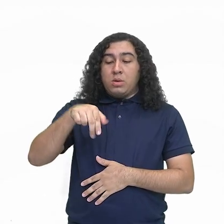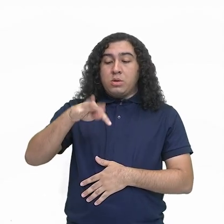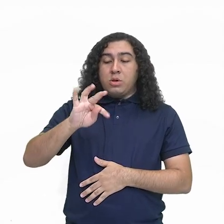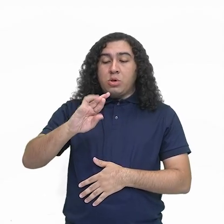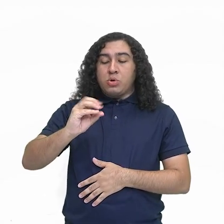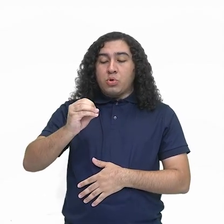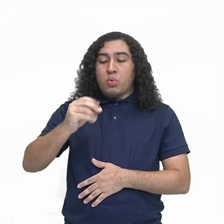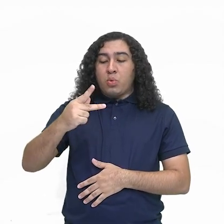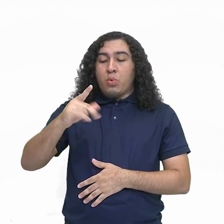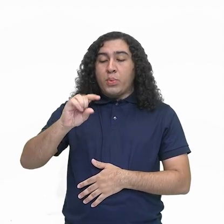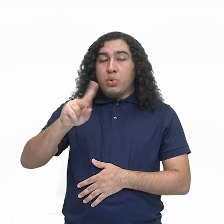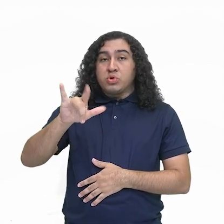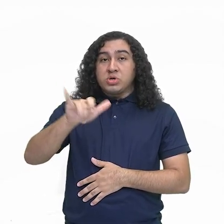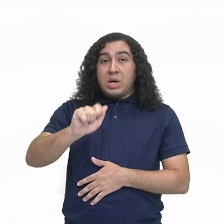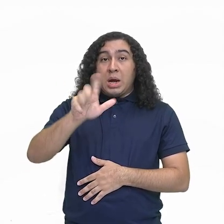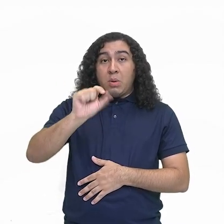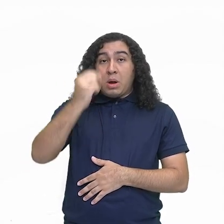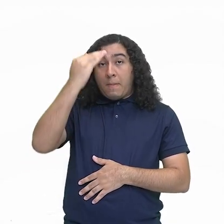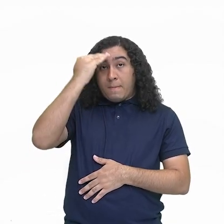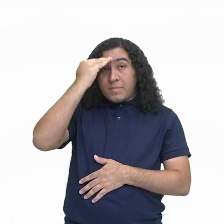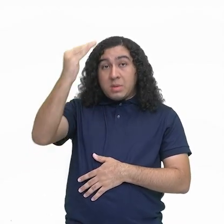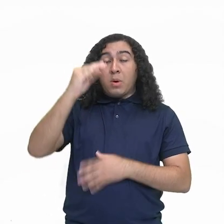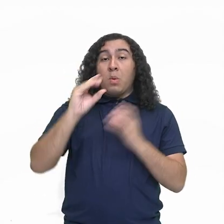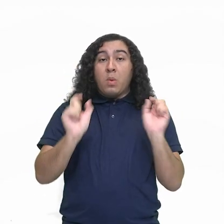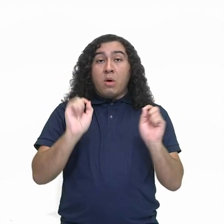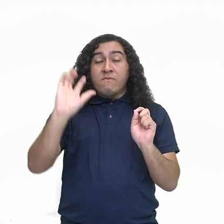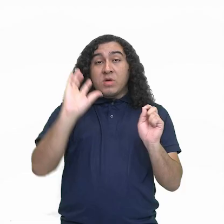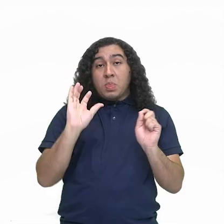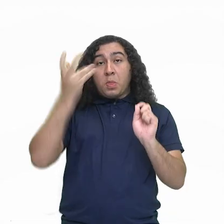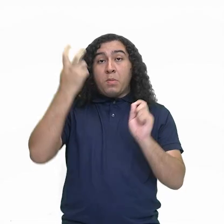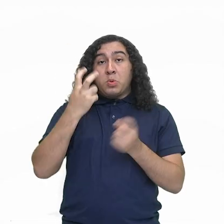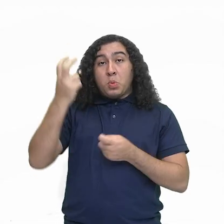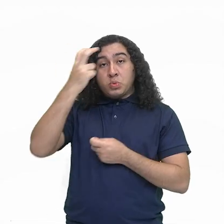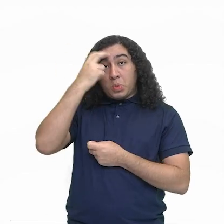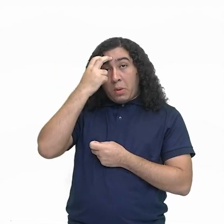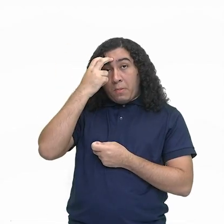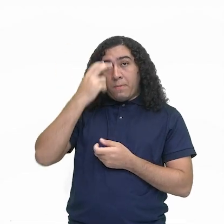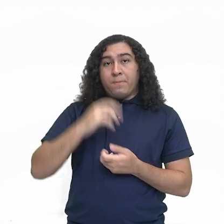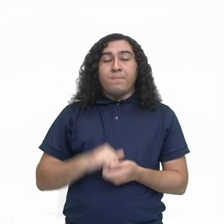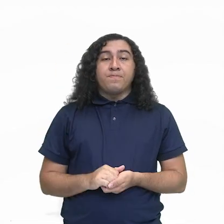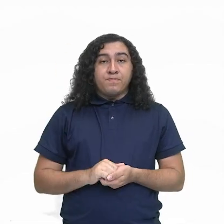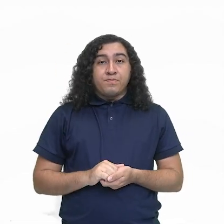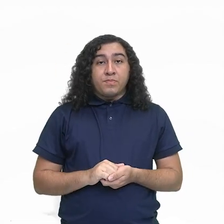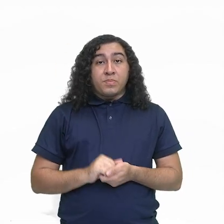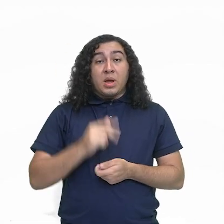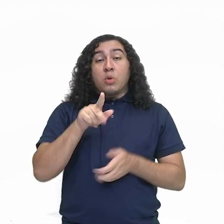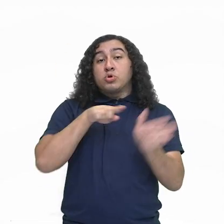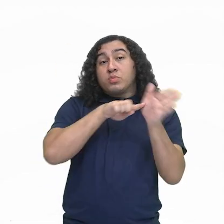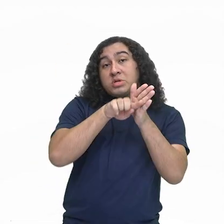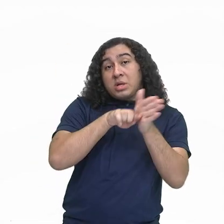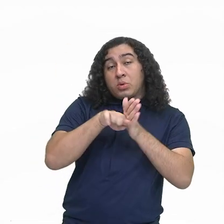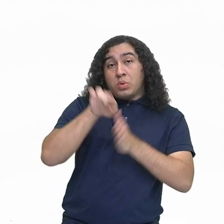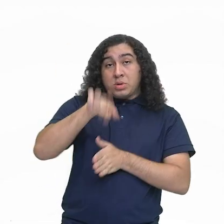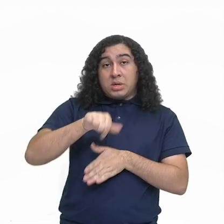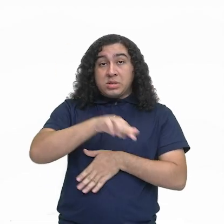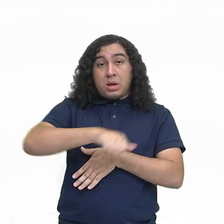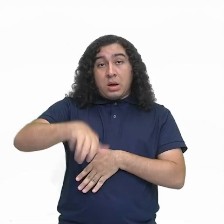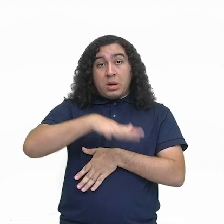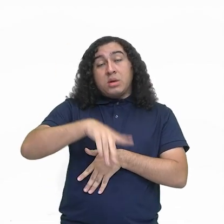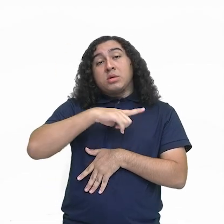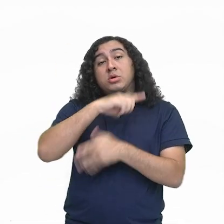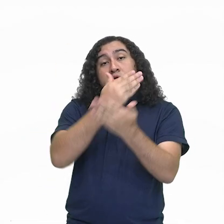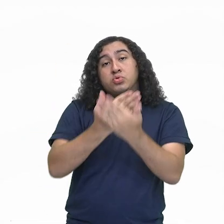priorizar os chamados fenômenos culturais. Os estudiosos da antropologia vão estudar as questões culturais,